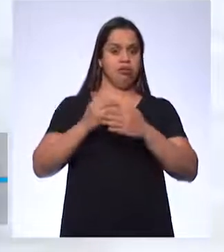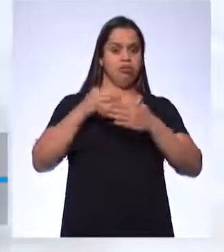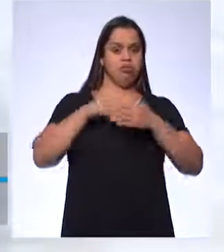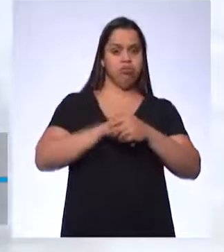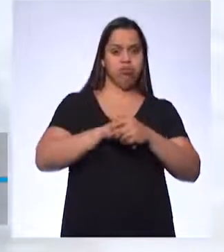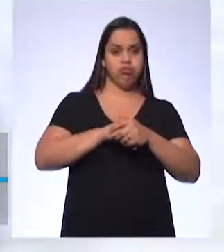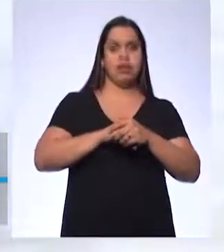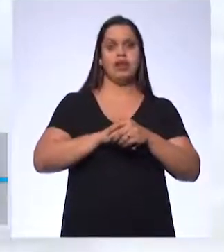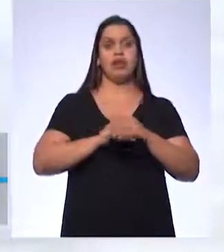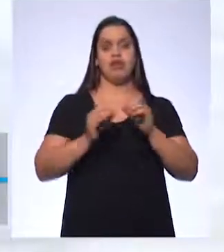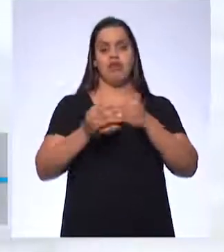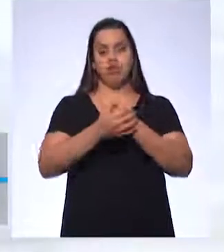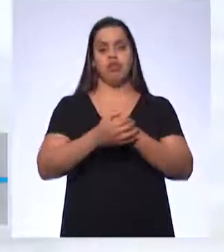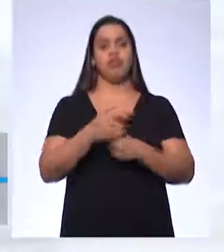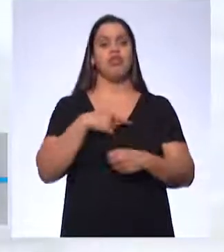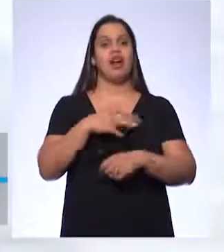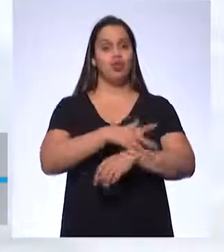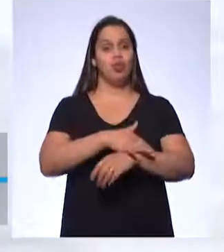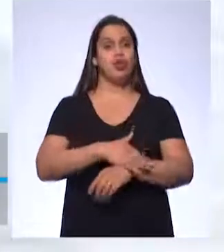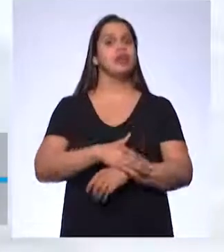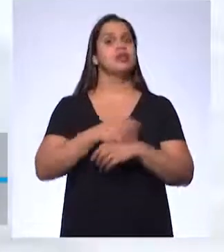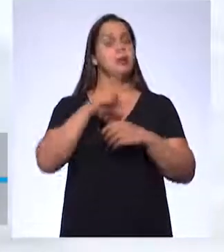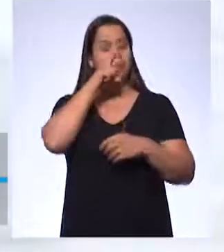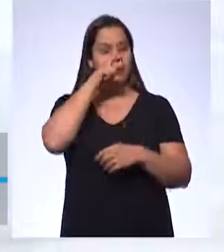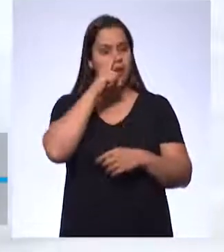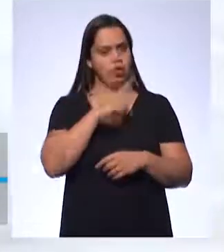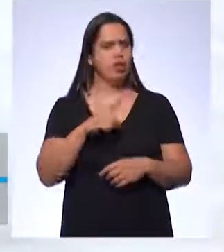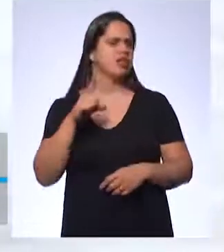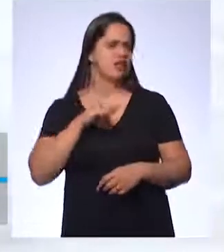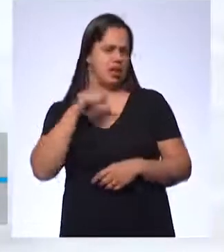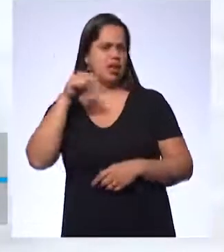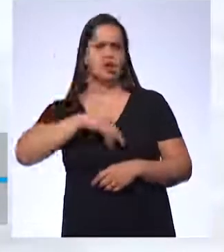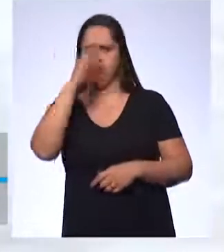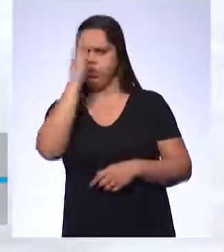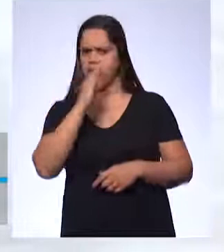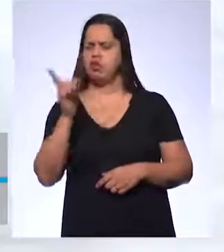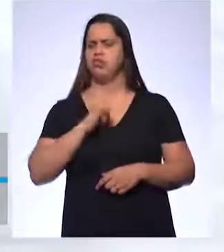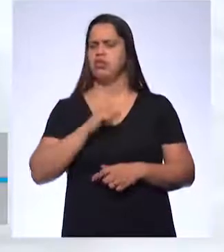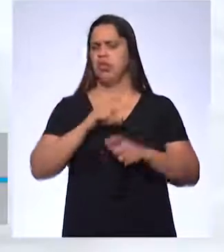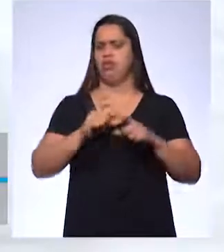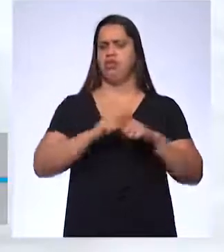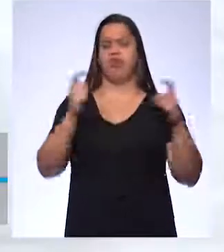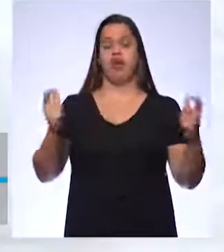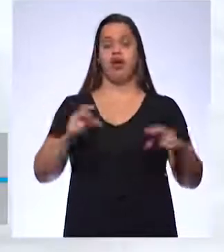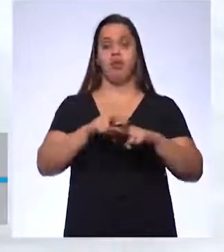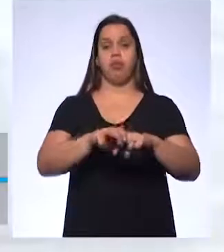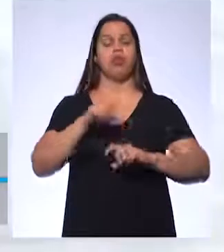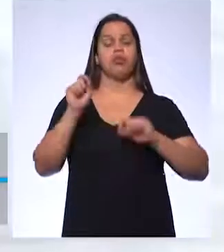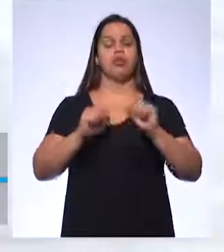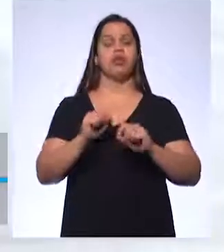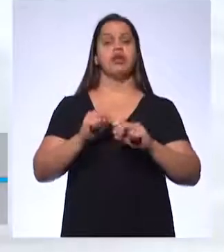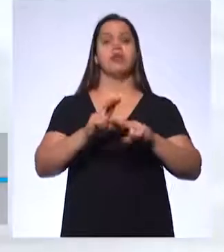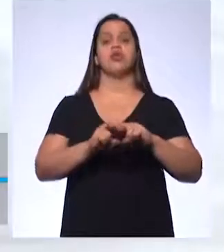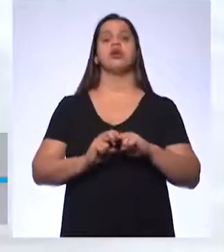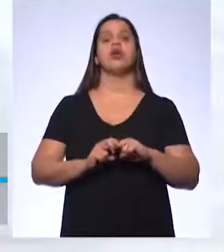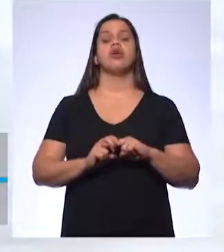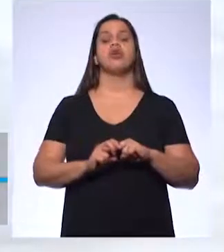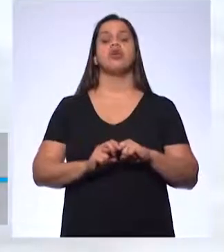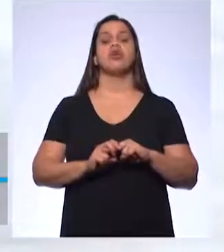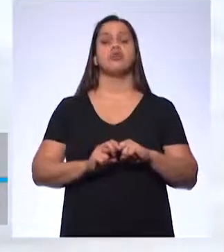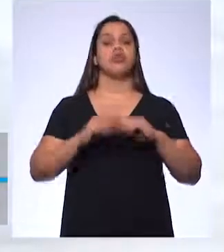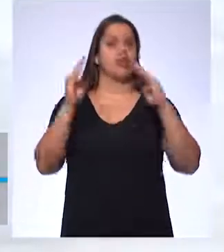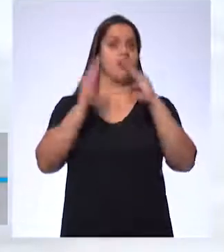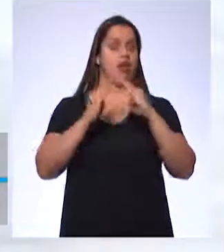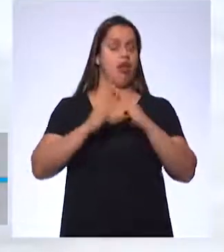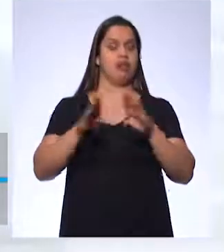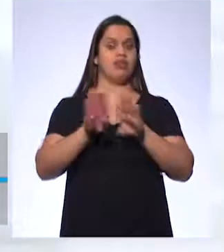bem grave. Tá? Mas muita gente no Brasil tem, até por causa ligada a condições de